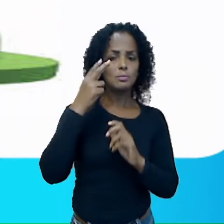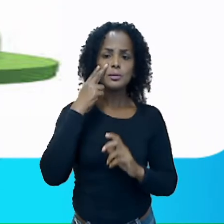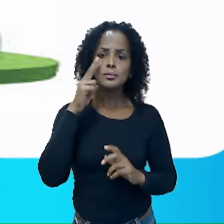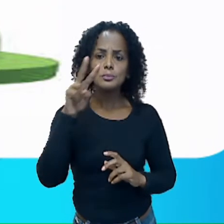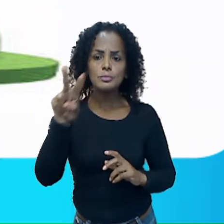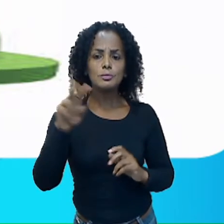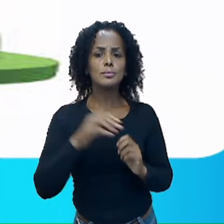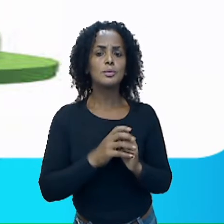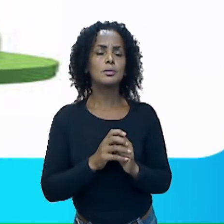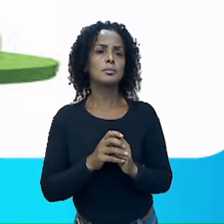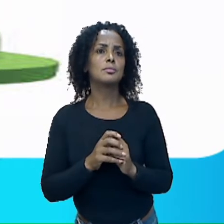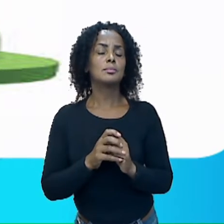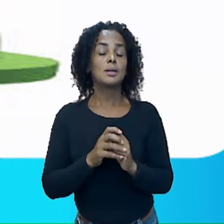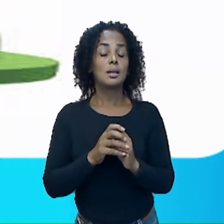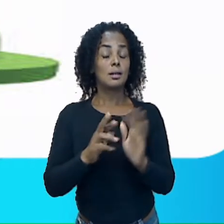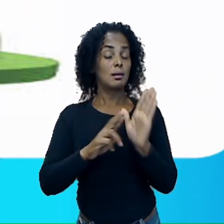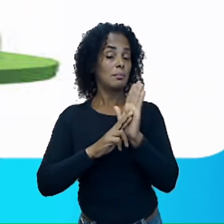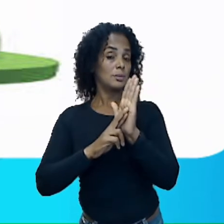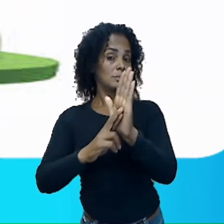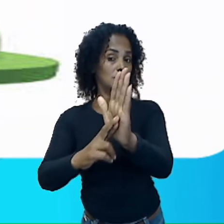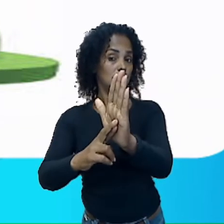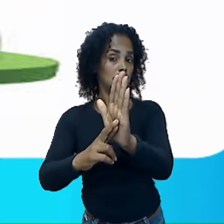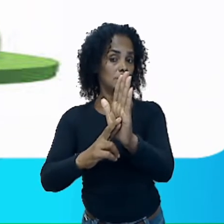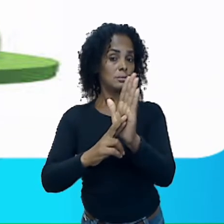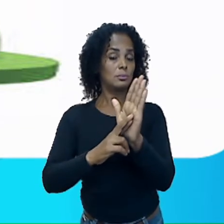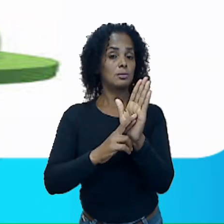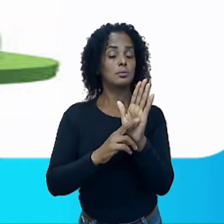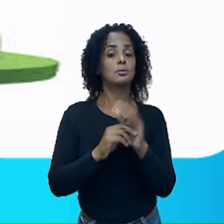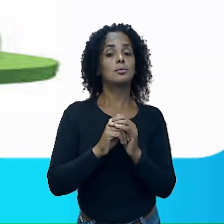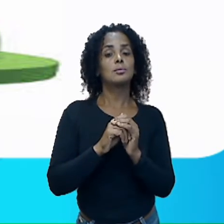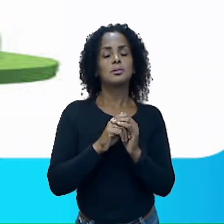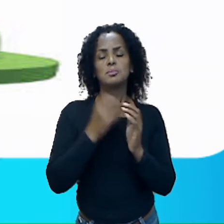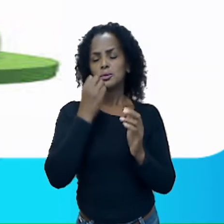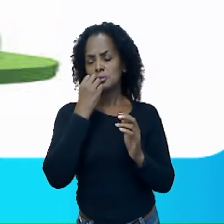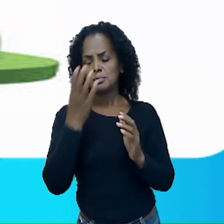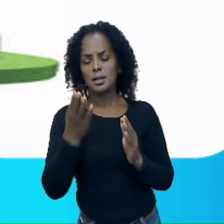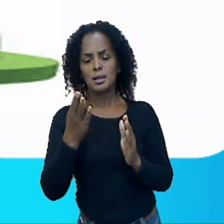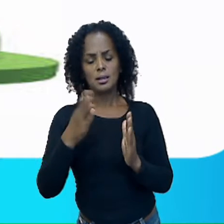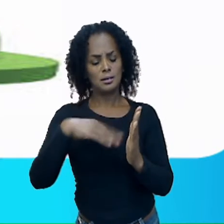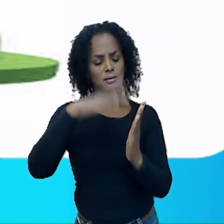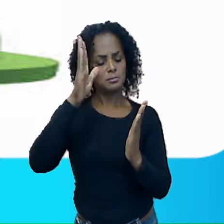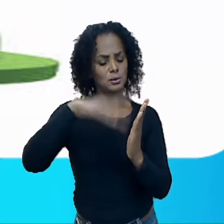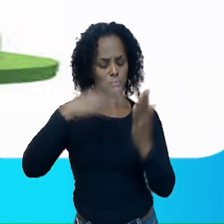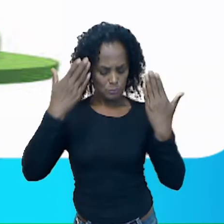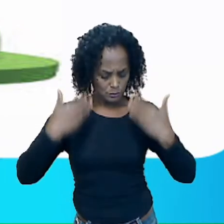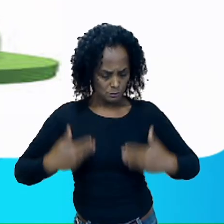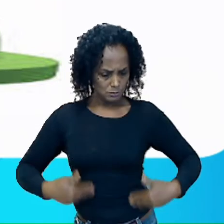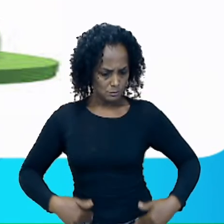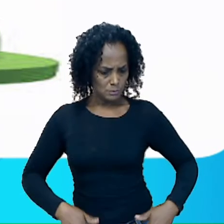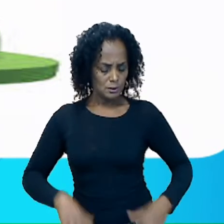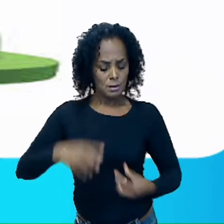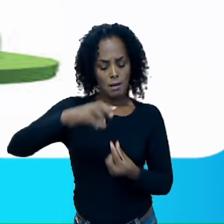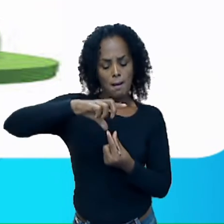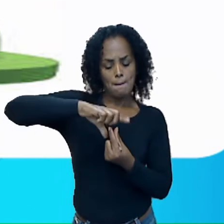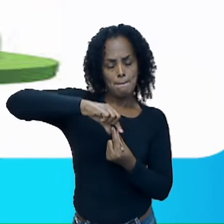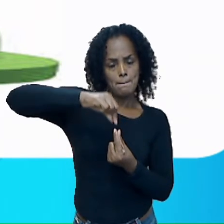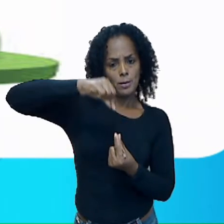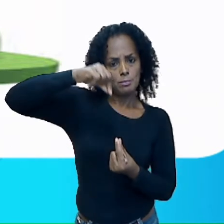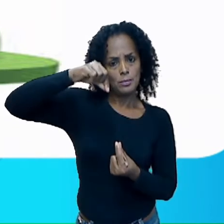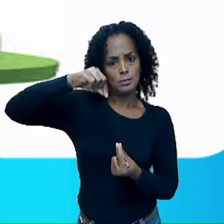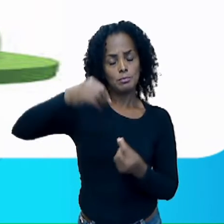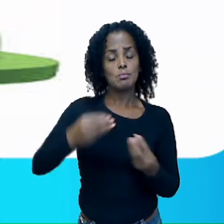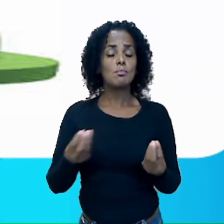ver. E ela está representando muito bem aí, através da sua pintura corporal. E a plumagem, ela está